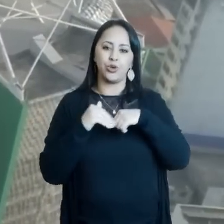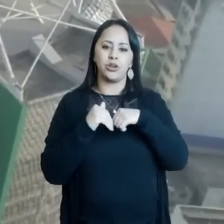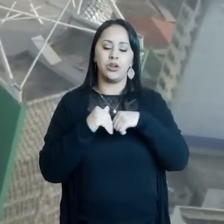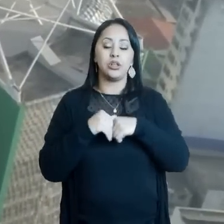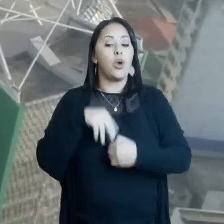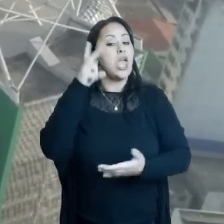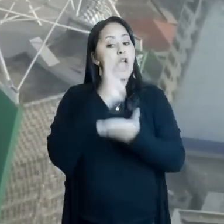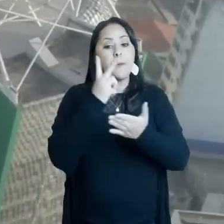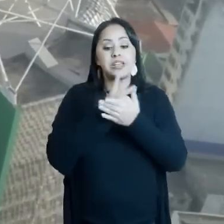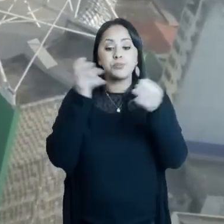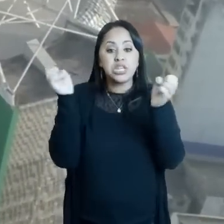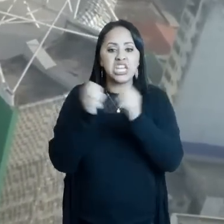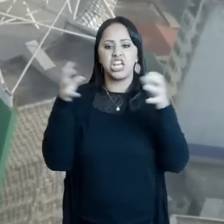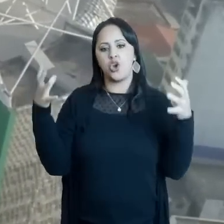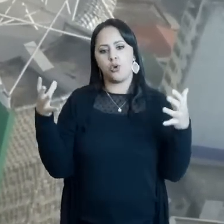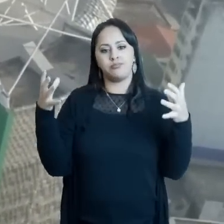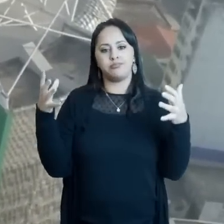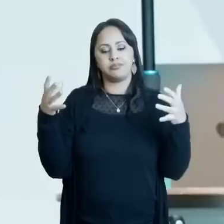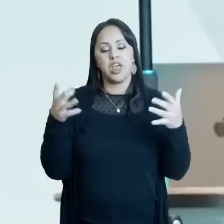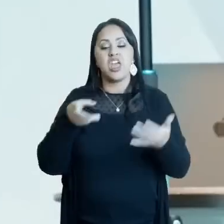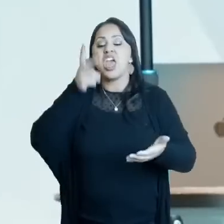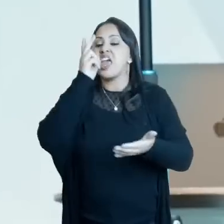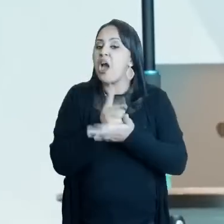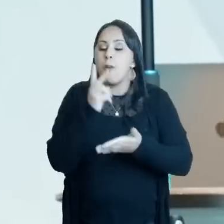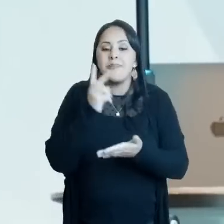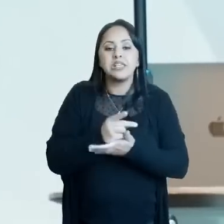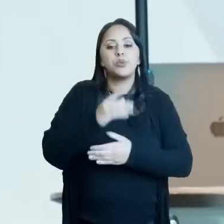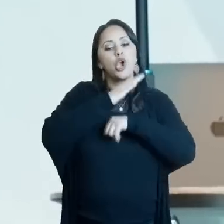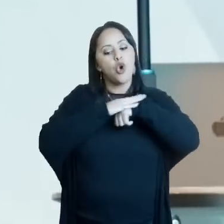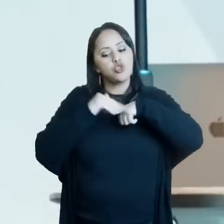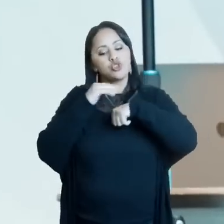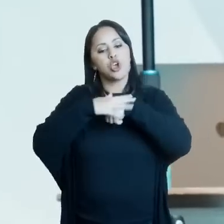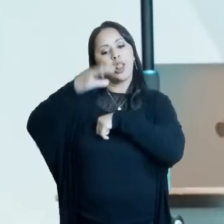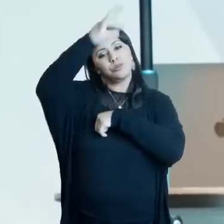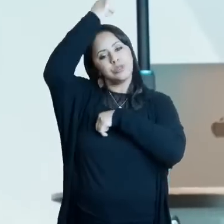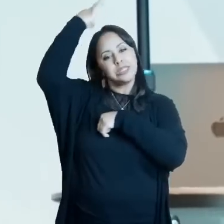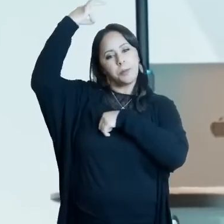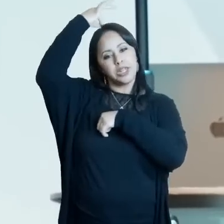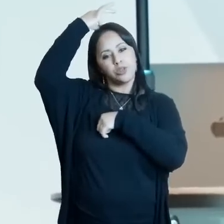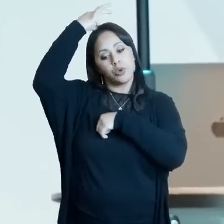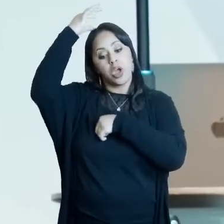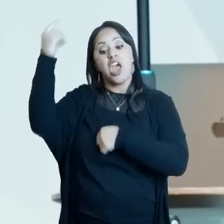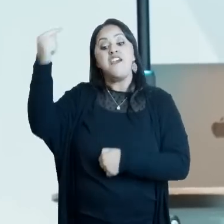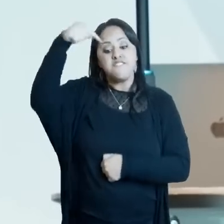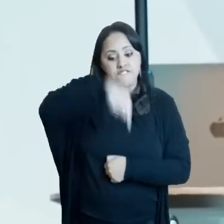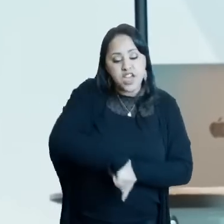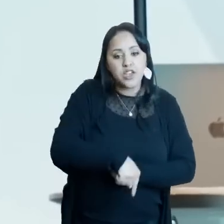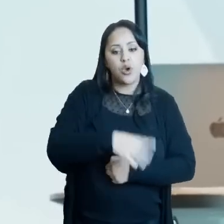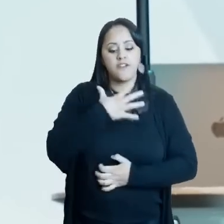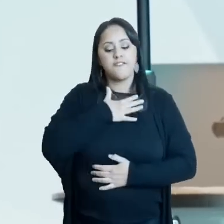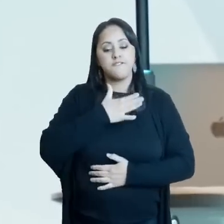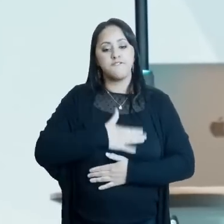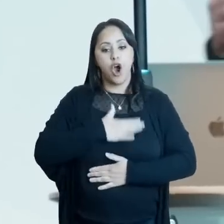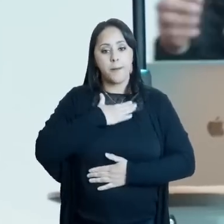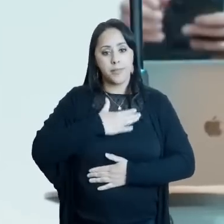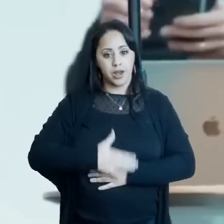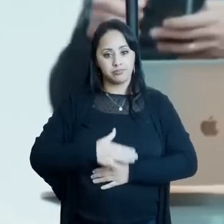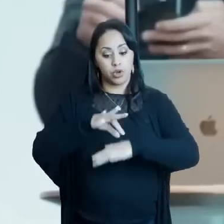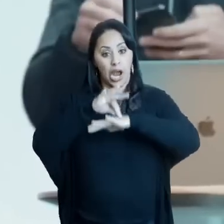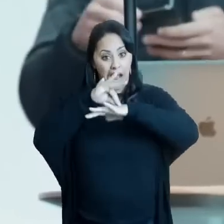que fundou o mundo, é Deus, tá? Depois, ele veio em formato de carne, aí ele veio, então